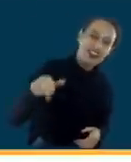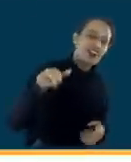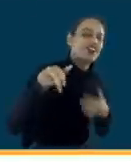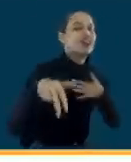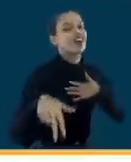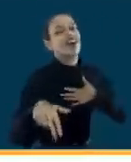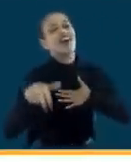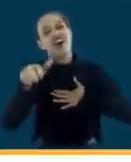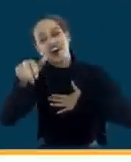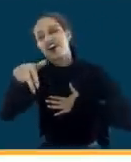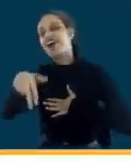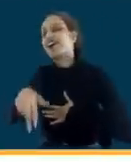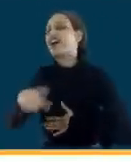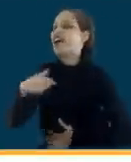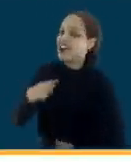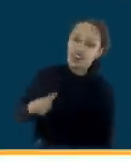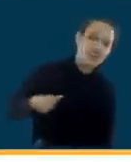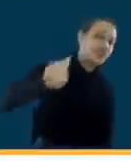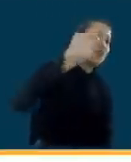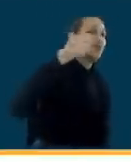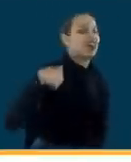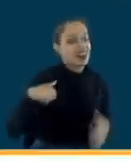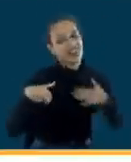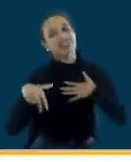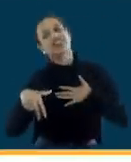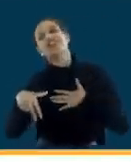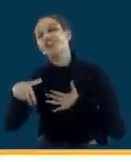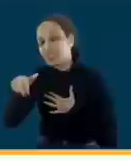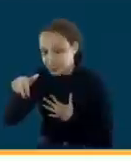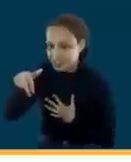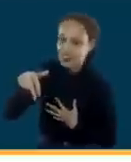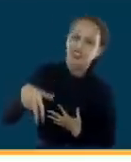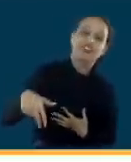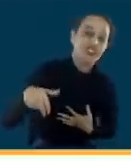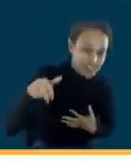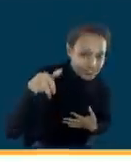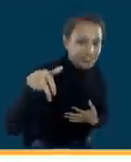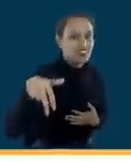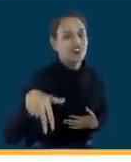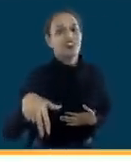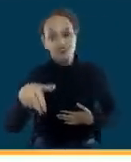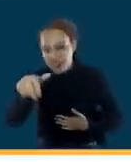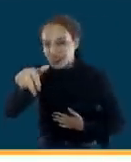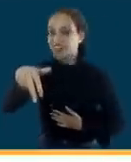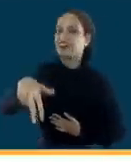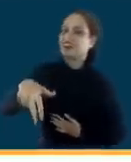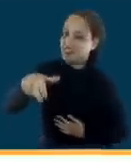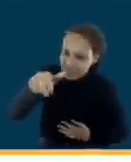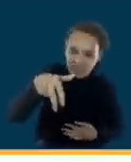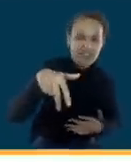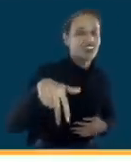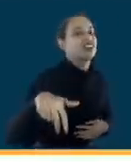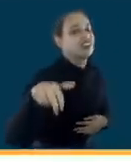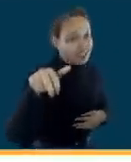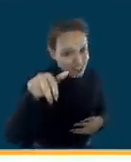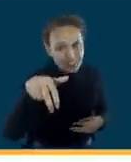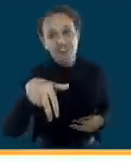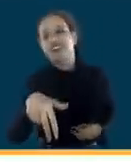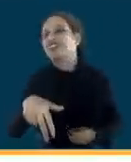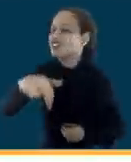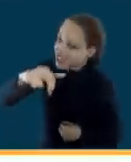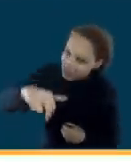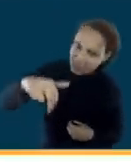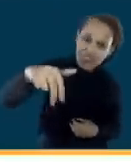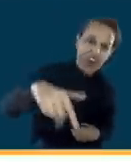devagar, eu vou embora, vou caminhando devagar, é devagar, vou caminhando devagar, eu